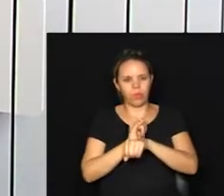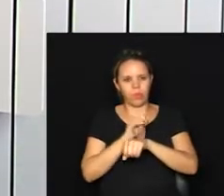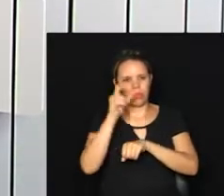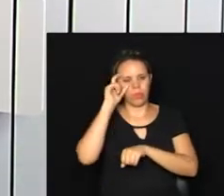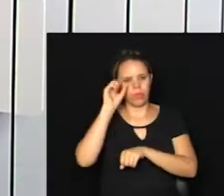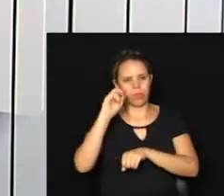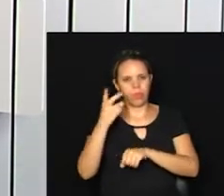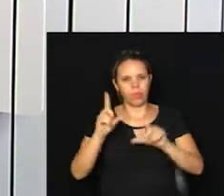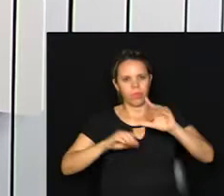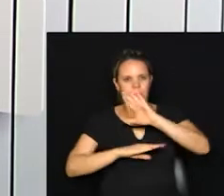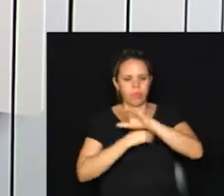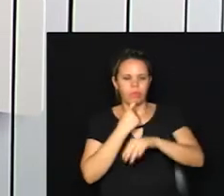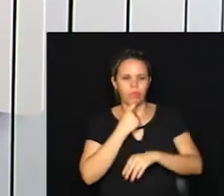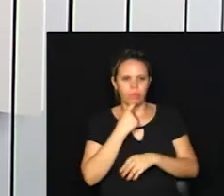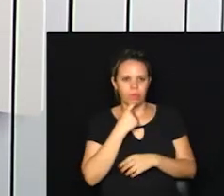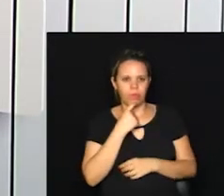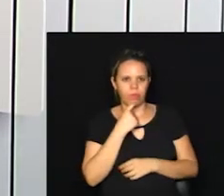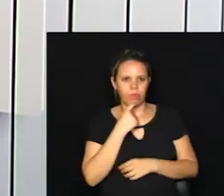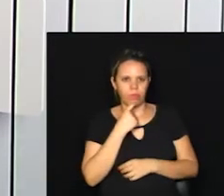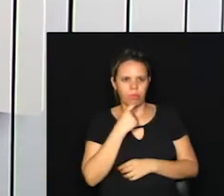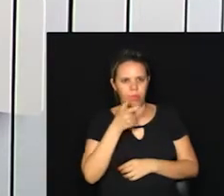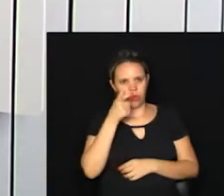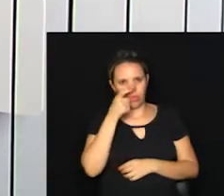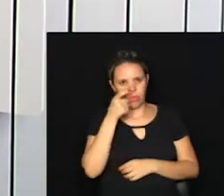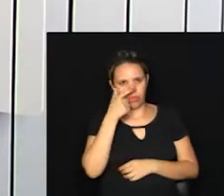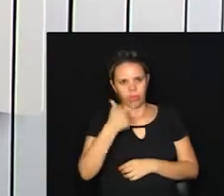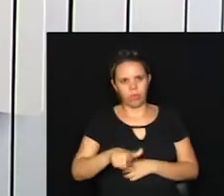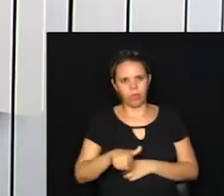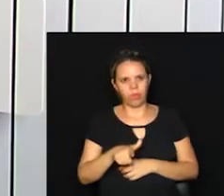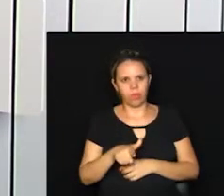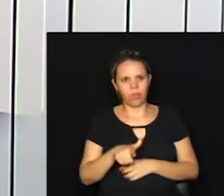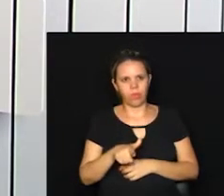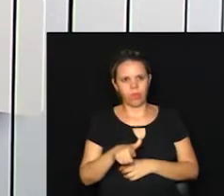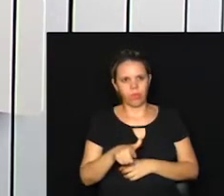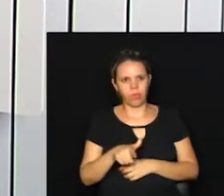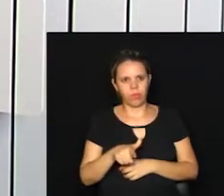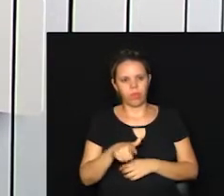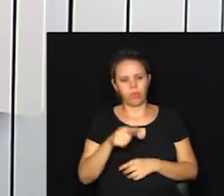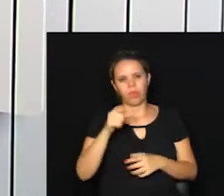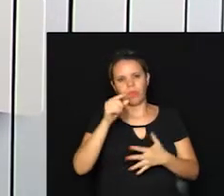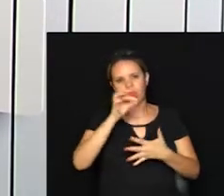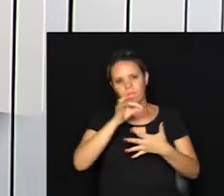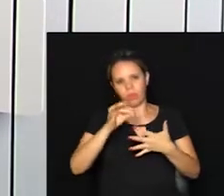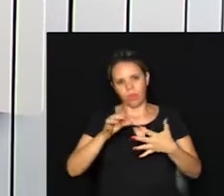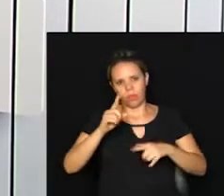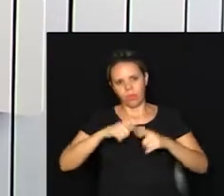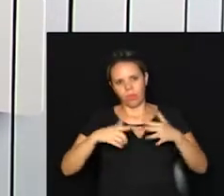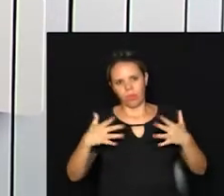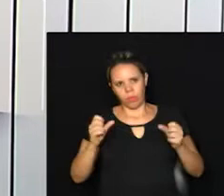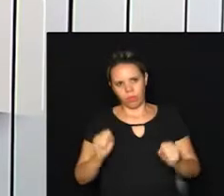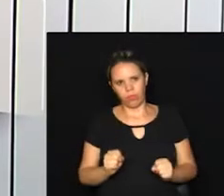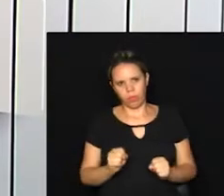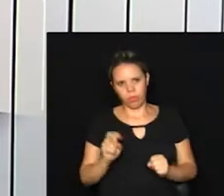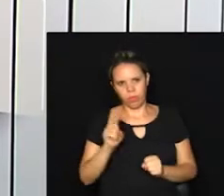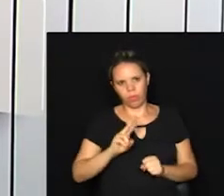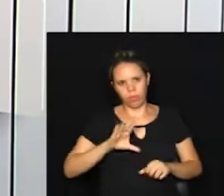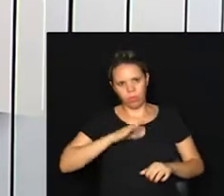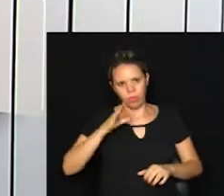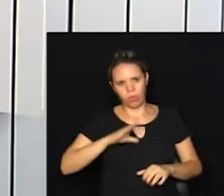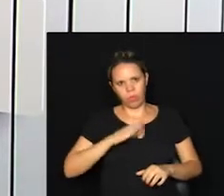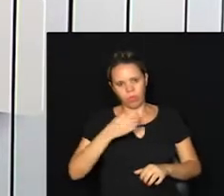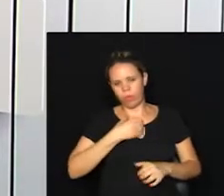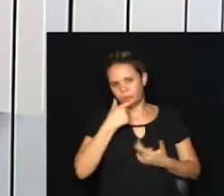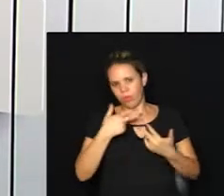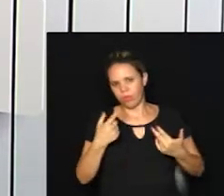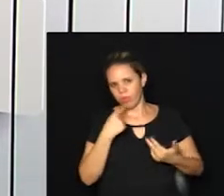Amorim ou da TV Câmara Campinas, que você assiste novamente. E aí, com os ingredientes assistindo, você pode ou usar um pouquinho com as